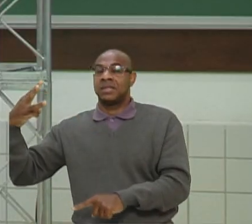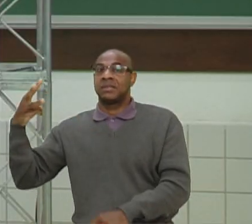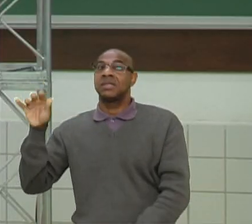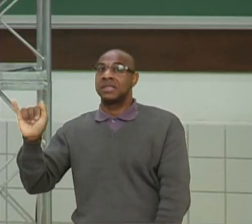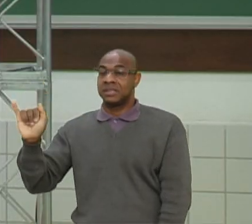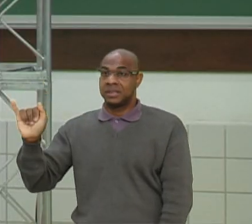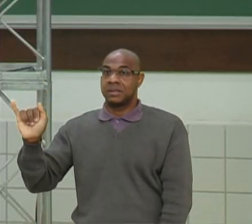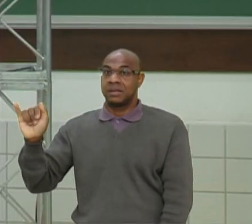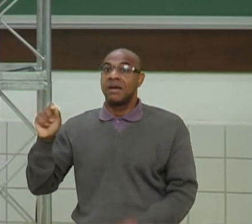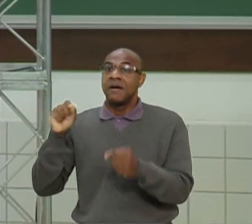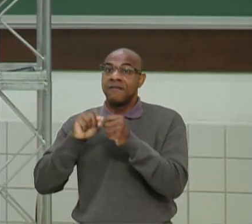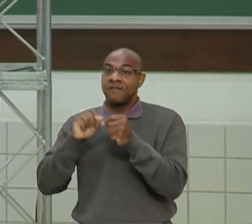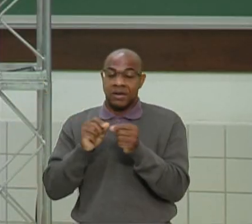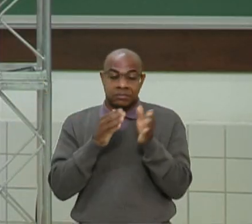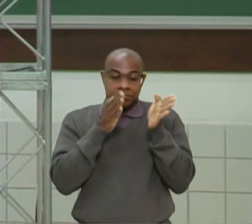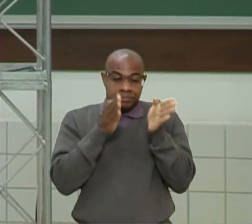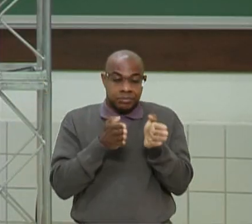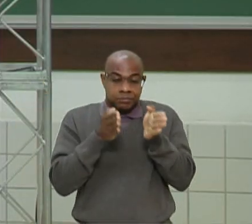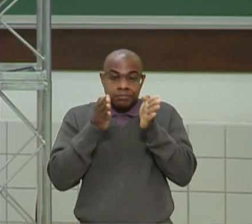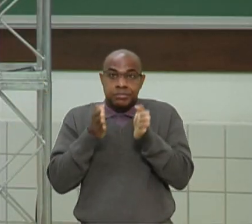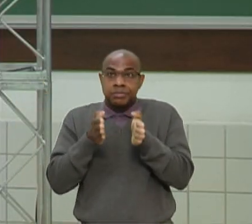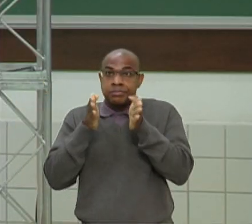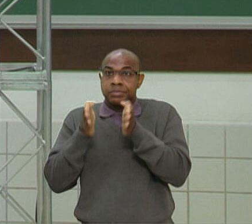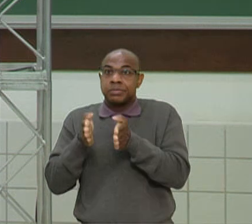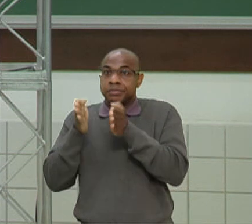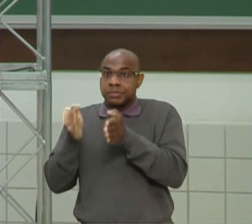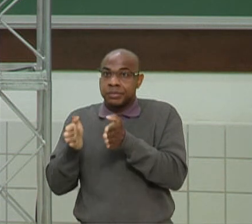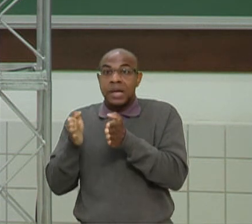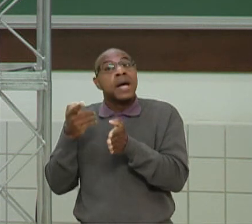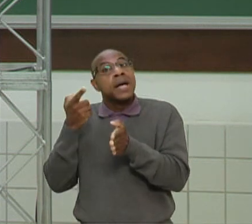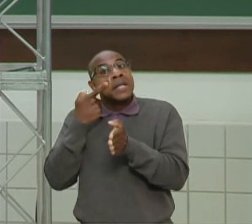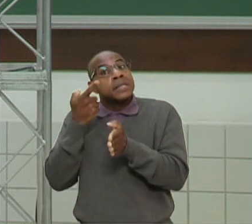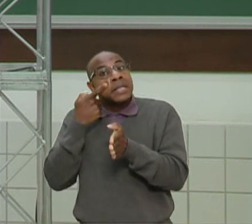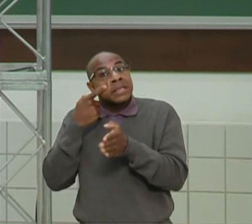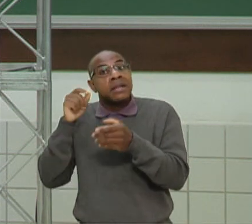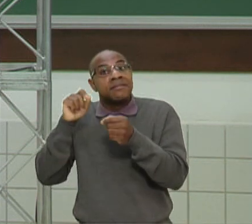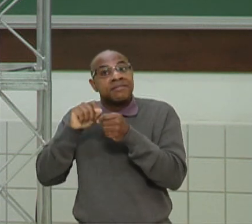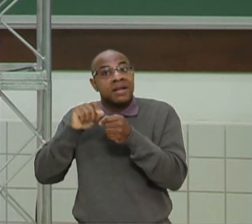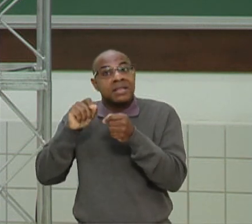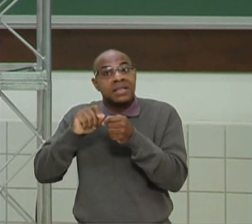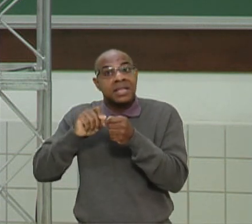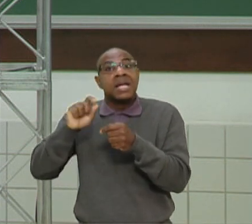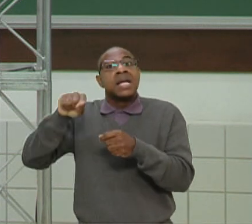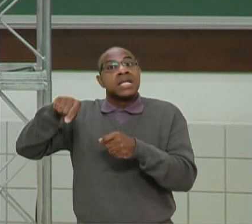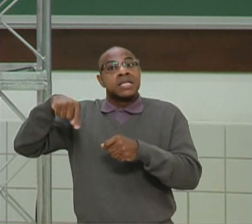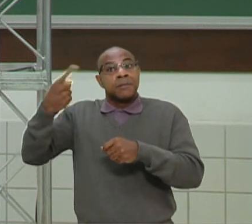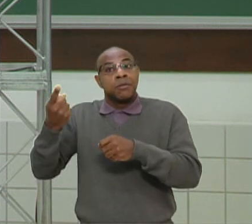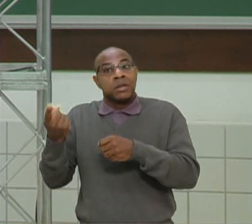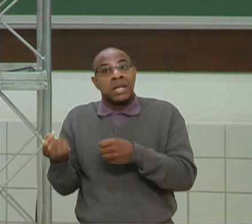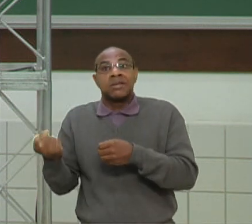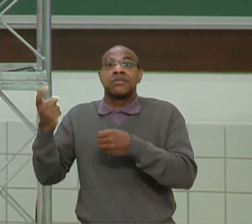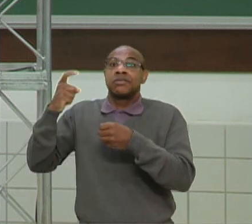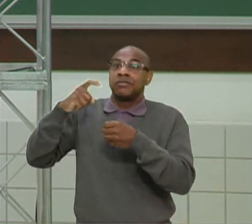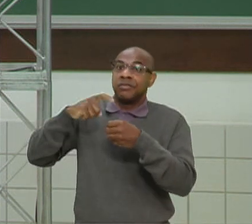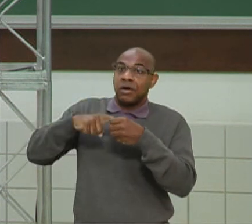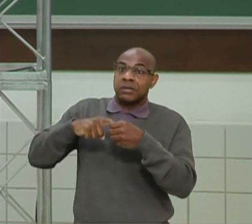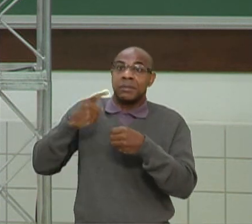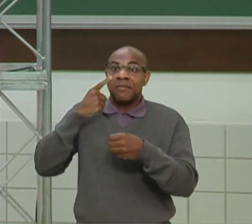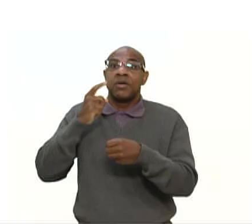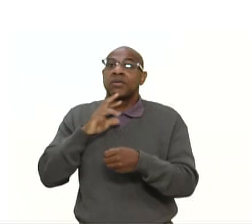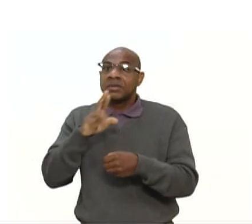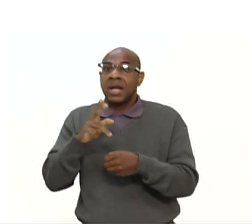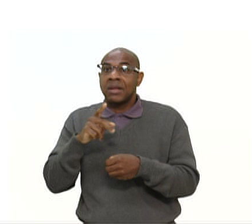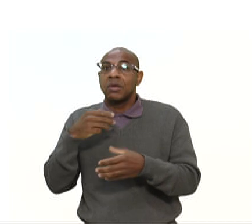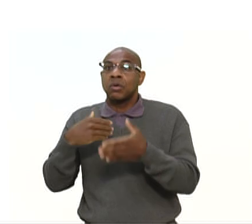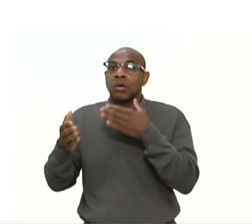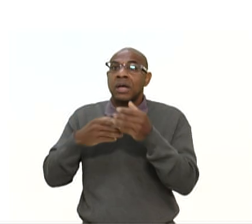de fazer passo a passo e daqui a pouco a gente volta para conferir o resultado ou tirar alguma dúvida, tá bom, gente?